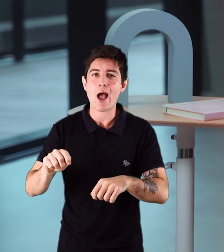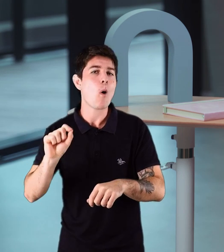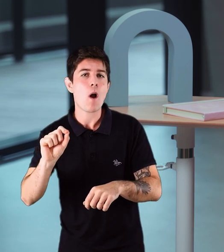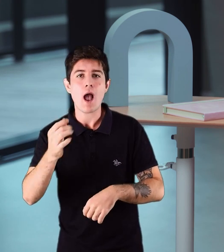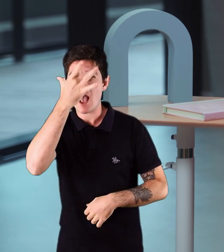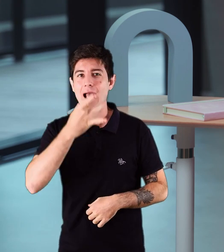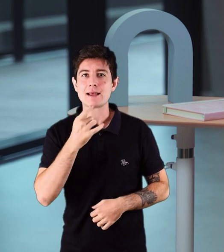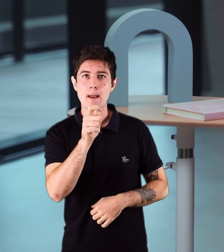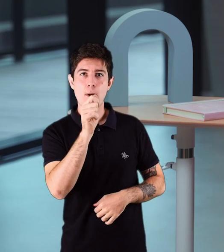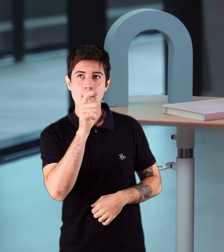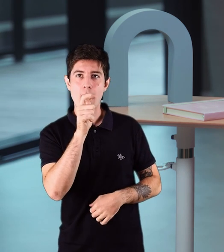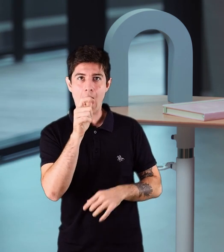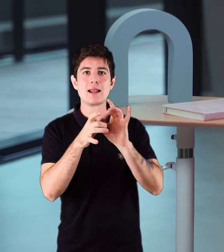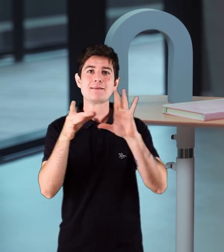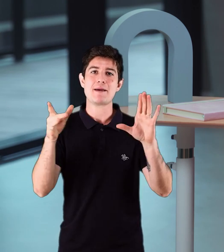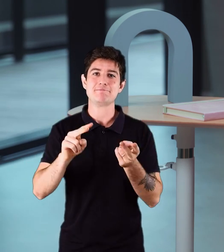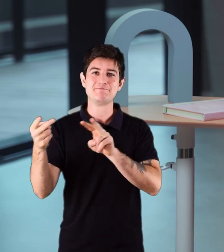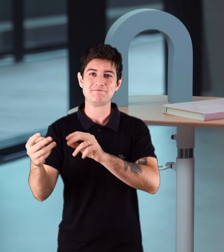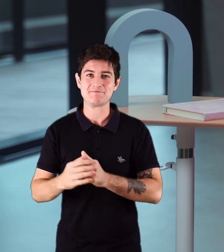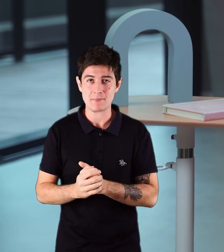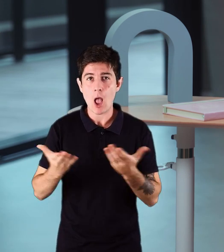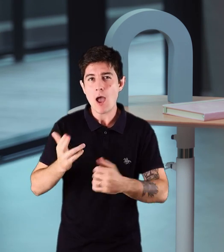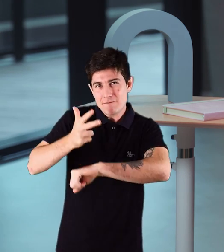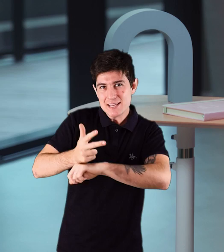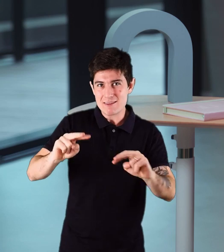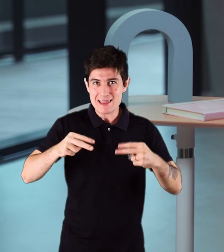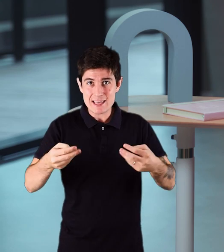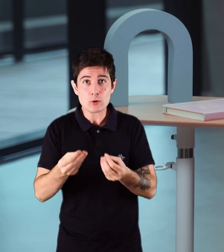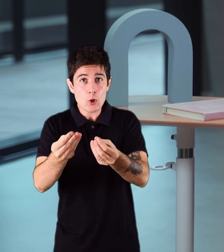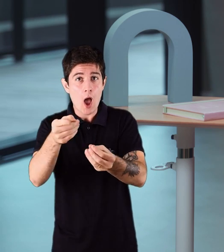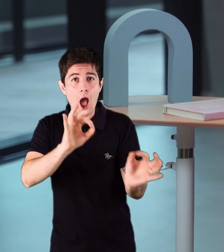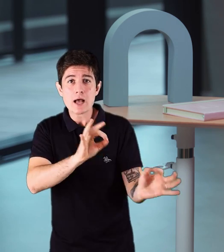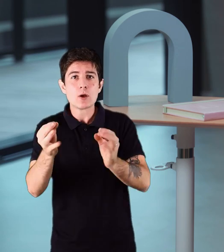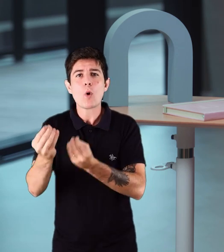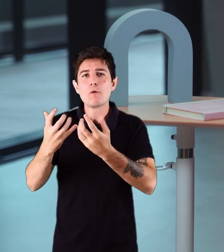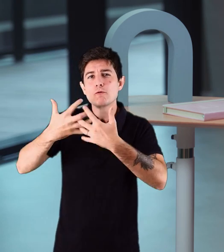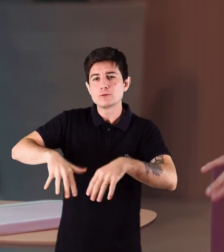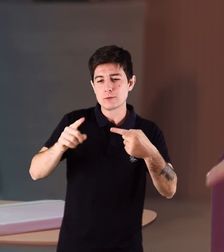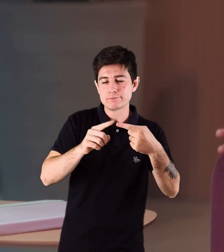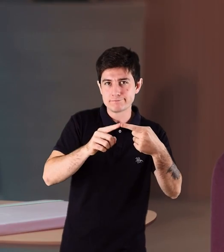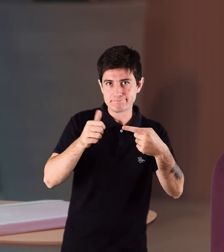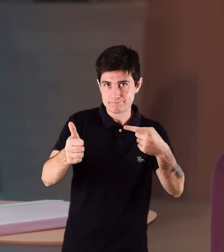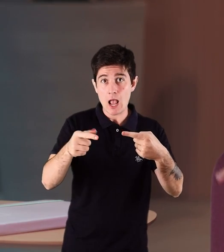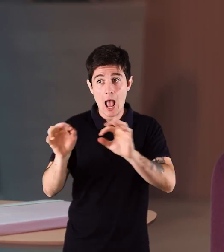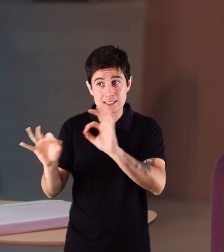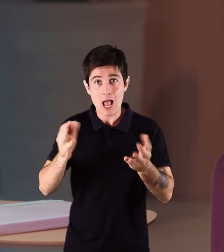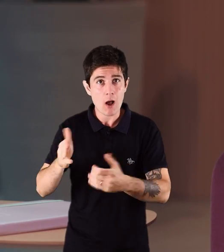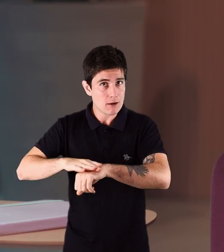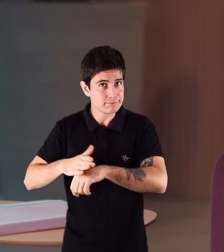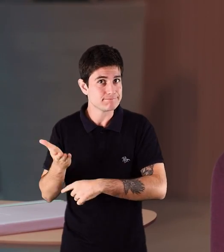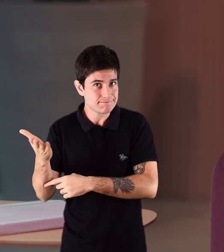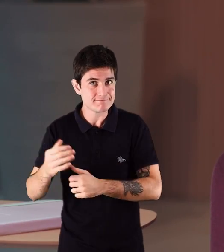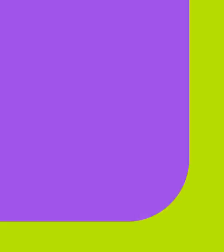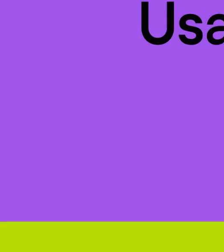ativar o modo rua. Se você ainda não viu, corre lá depois desse e já se inscreve no canal para não perder os próximos vídeos. Agora, as